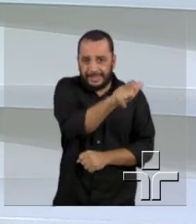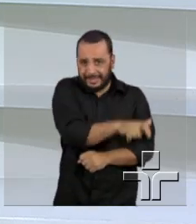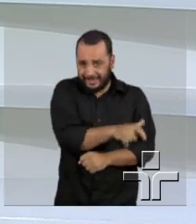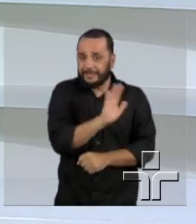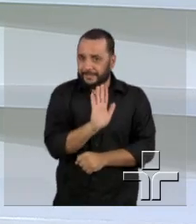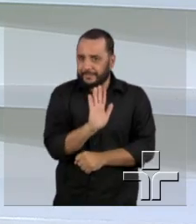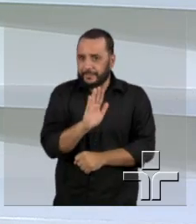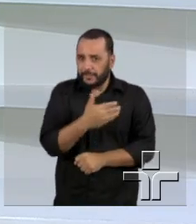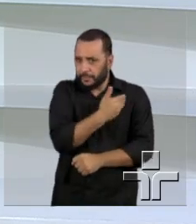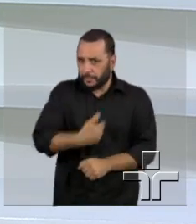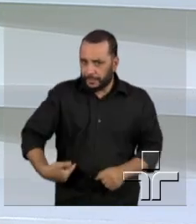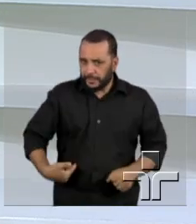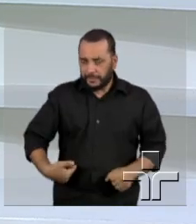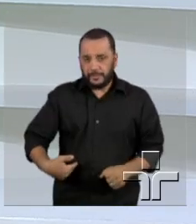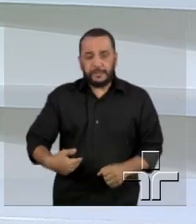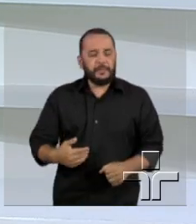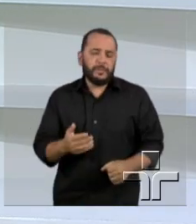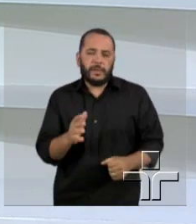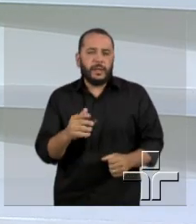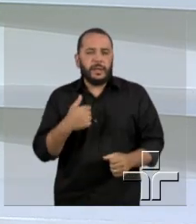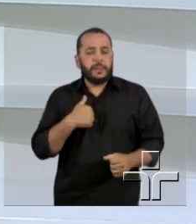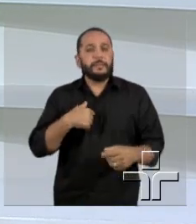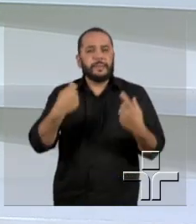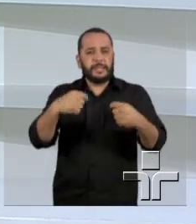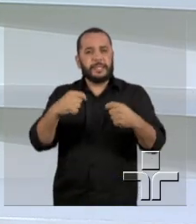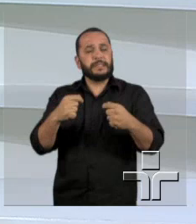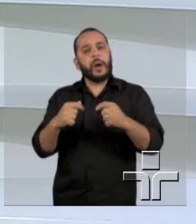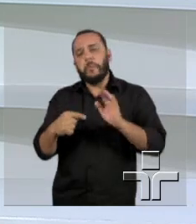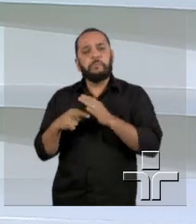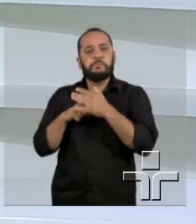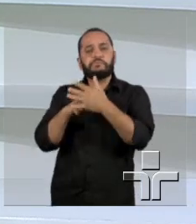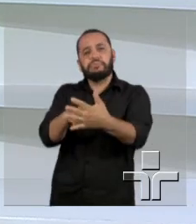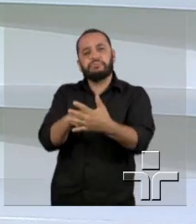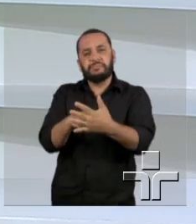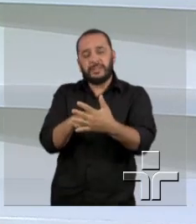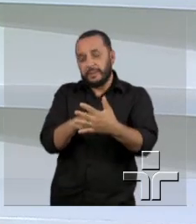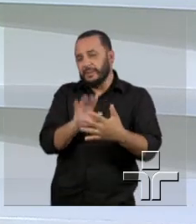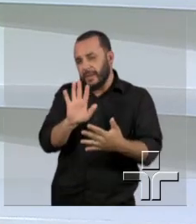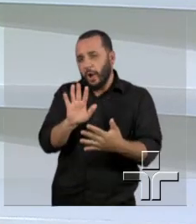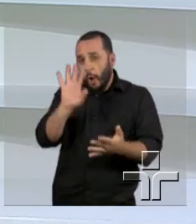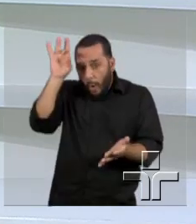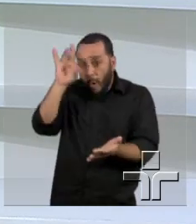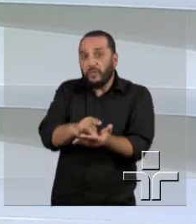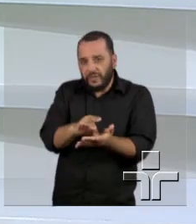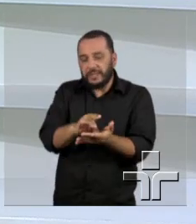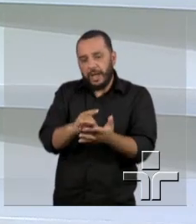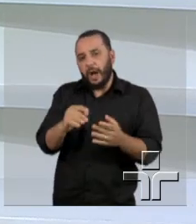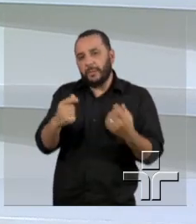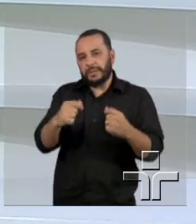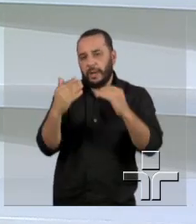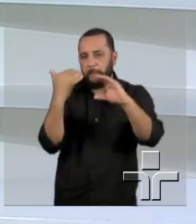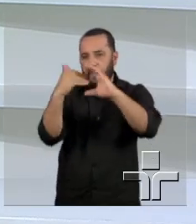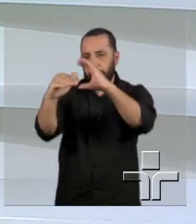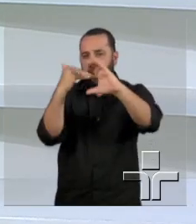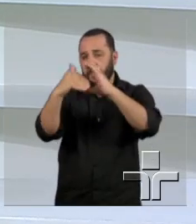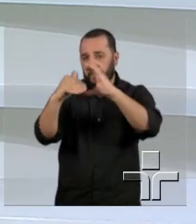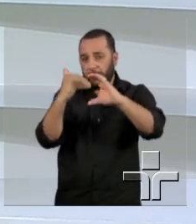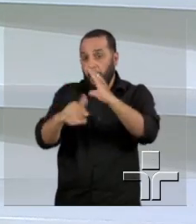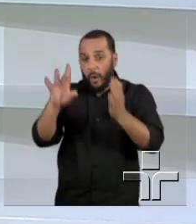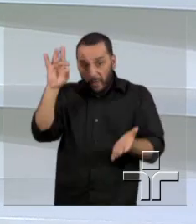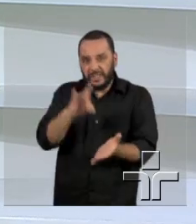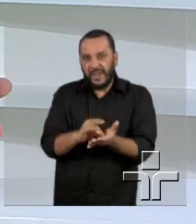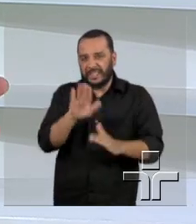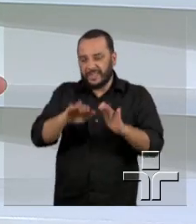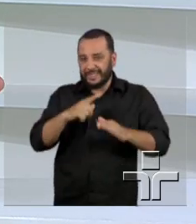ao invés de usar os canais oficiais, usar canais, digamos, semi-clandestinos para suas comunicações. E